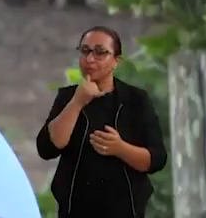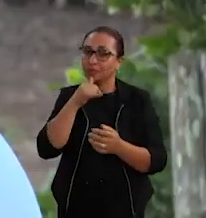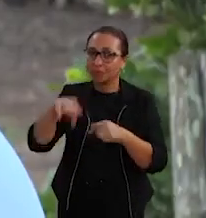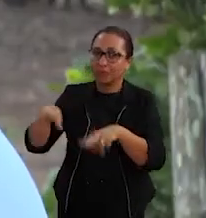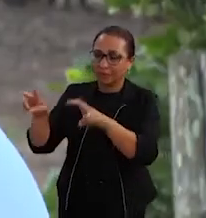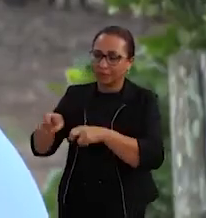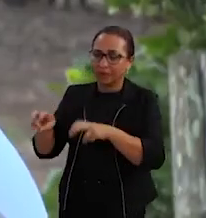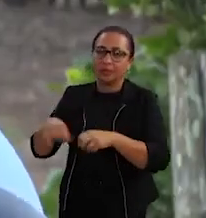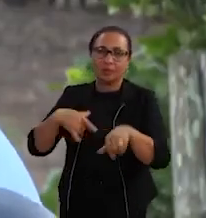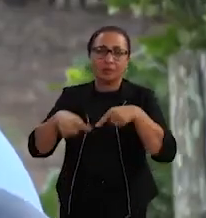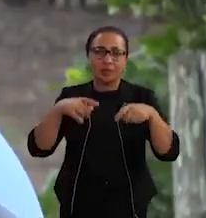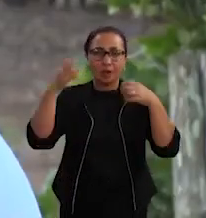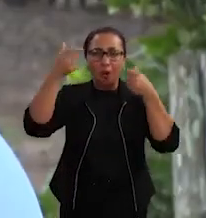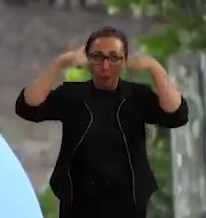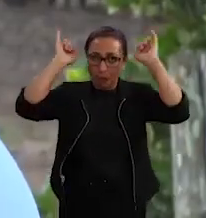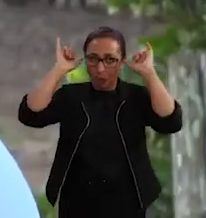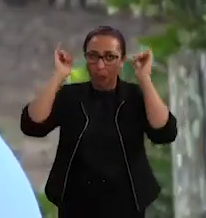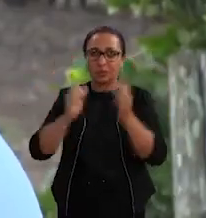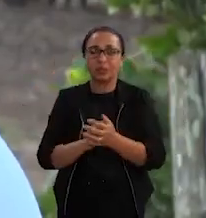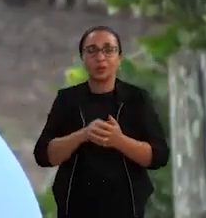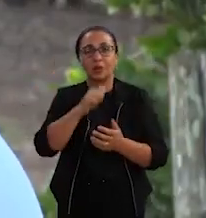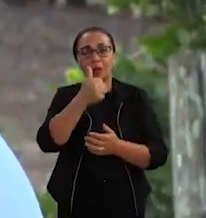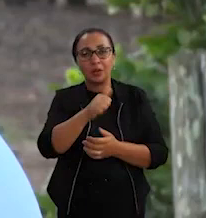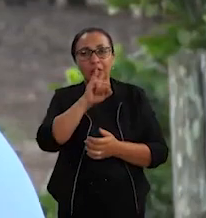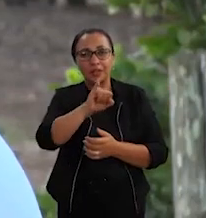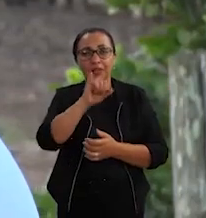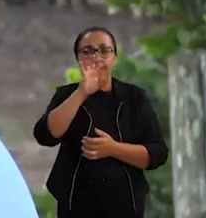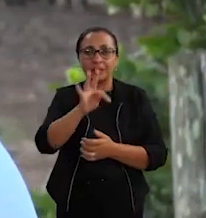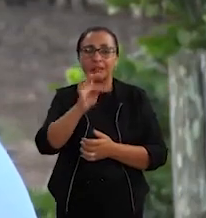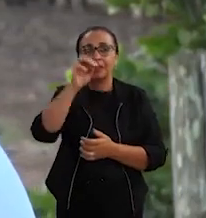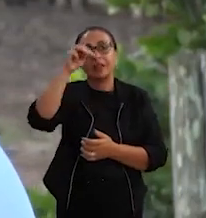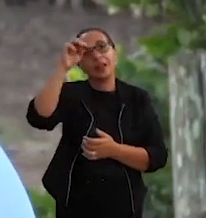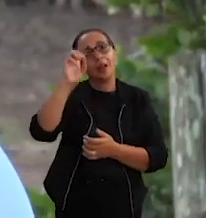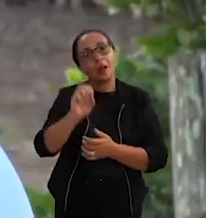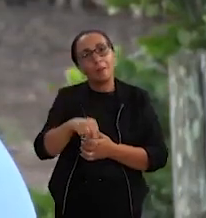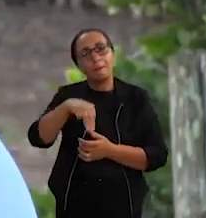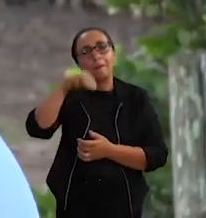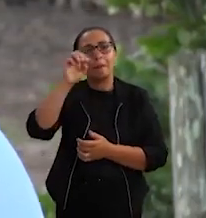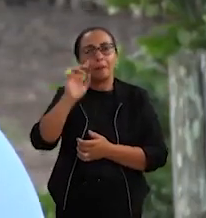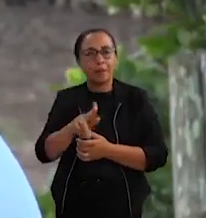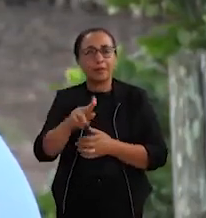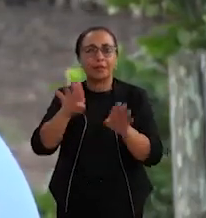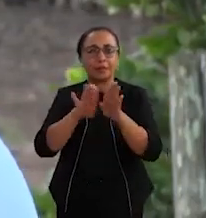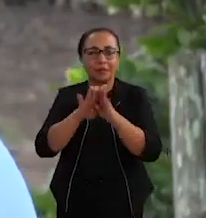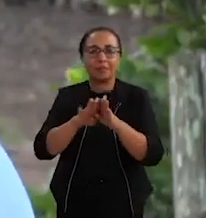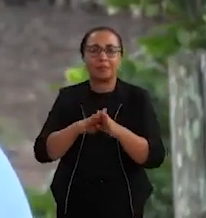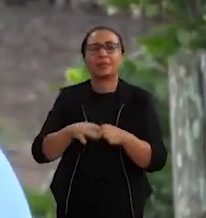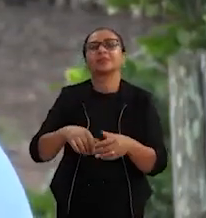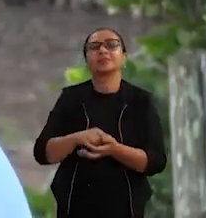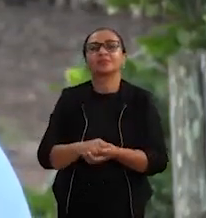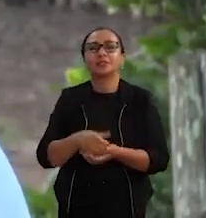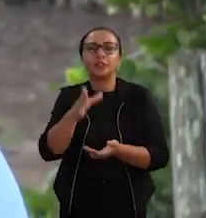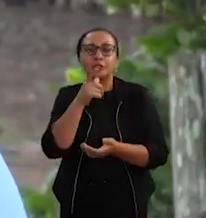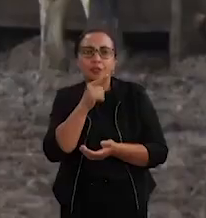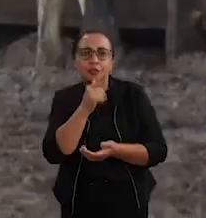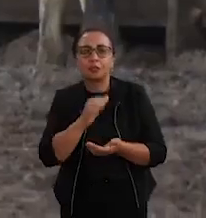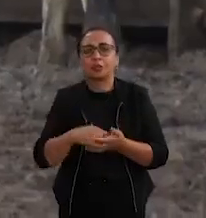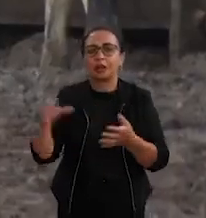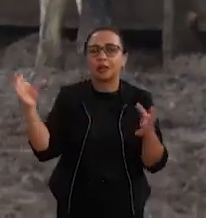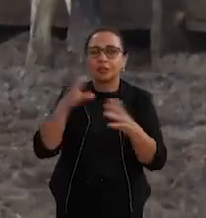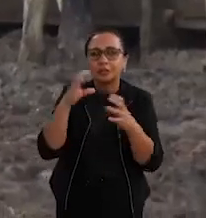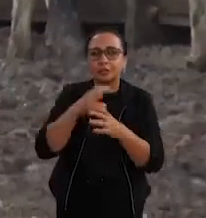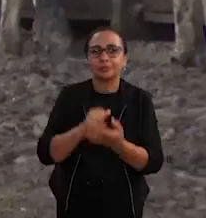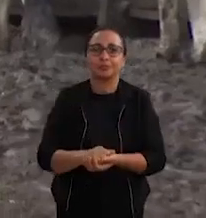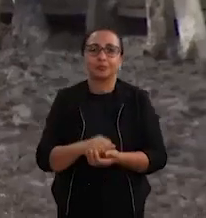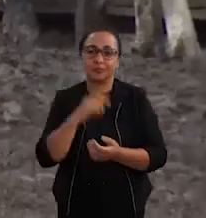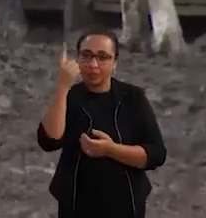aqui nessa fazenda a gente está trabalhando com um bovino e o índice que a gente usa é o ITU e TGU, que é índice de temperatura e umidade, índice de temperatura de globo negro e umidade.